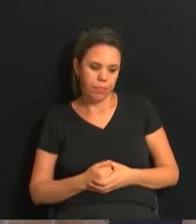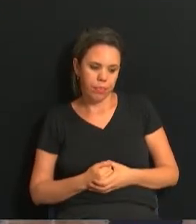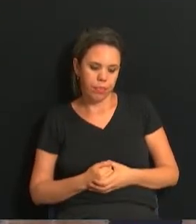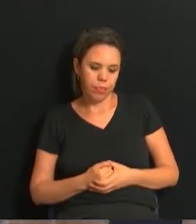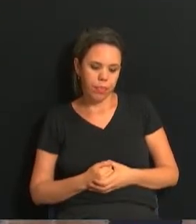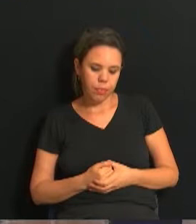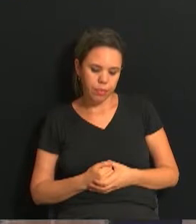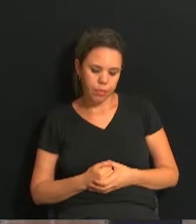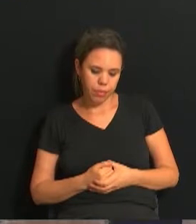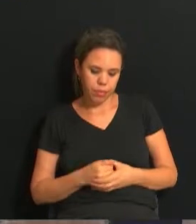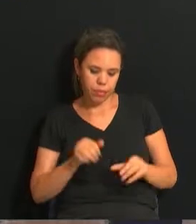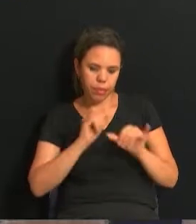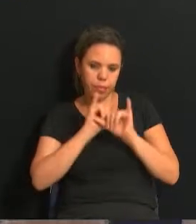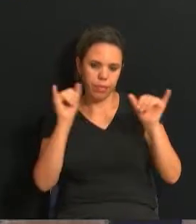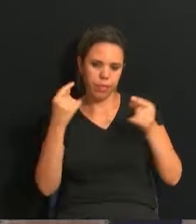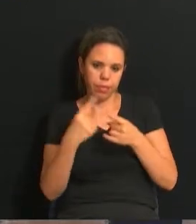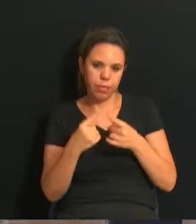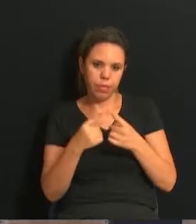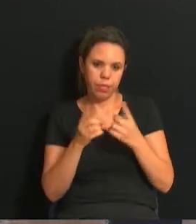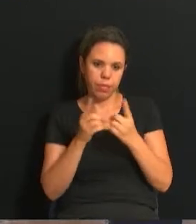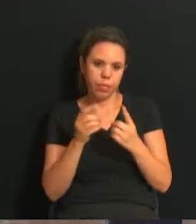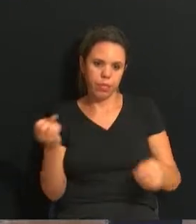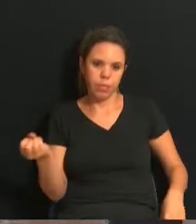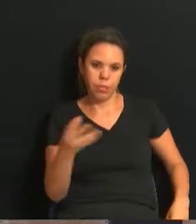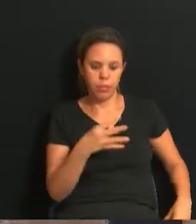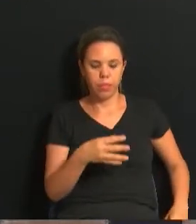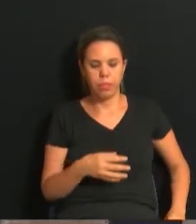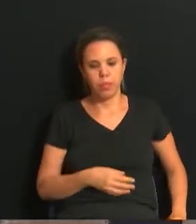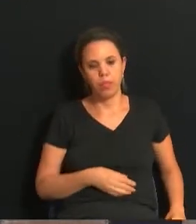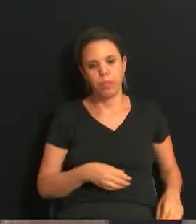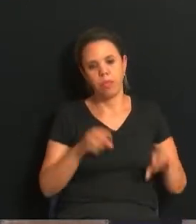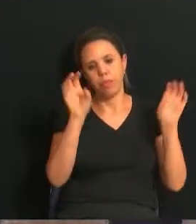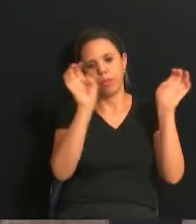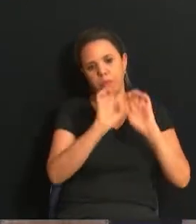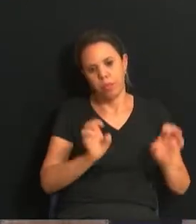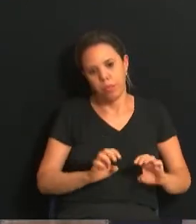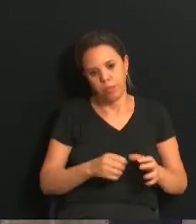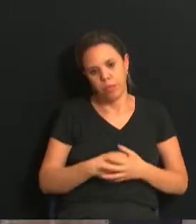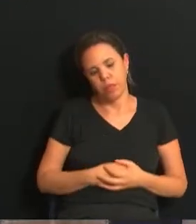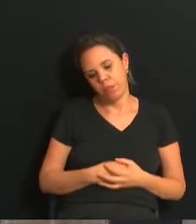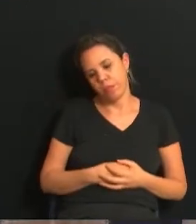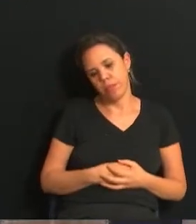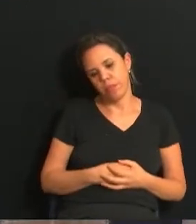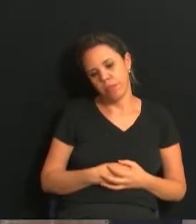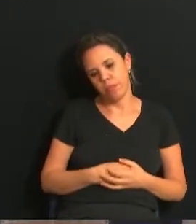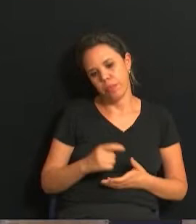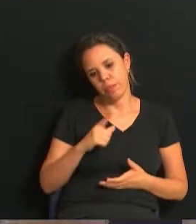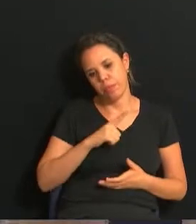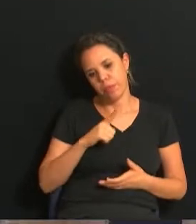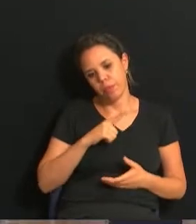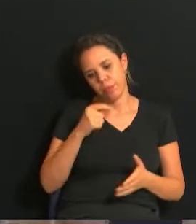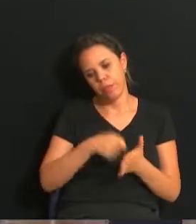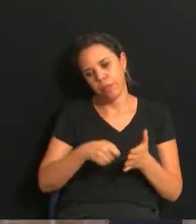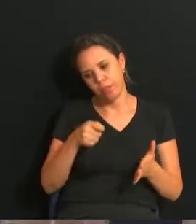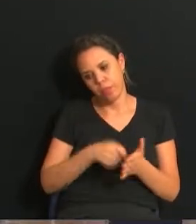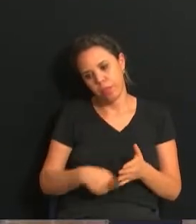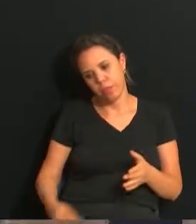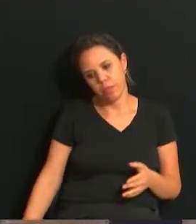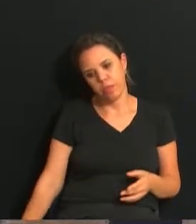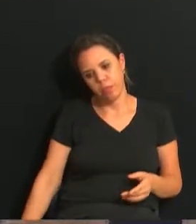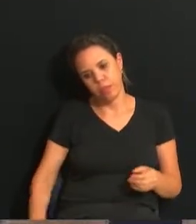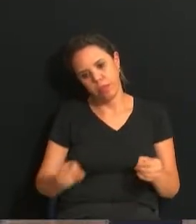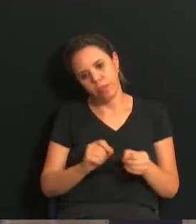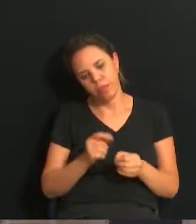Eu estou dizendo isso porque é um serviço novo que está se estruturando, a gente tem feito uma batalha, inclusive, para